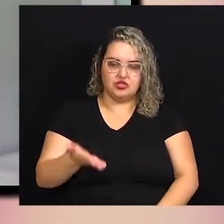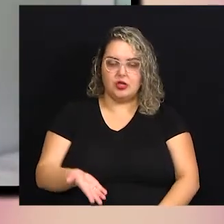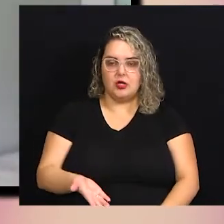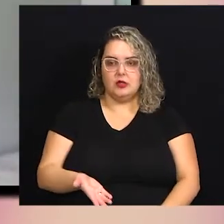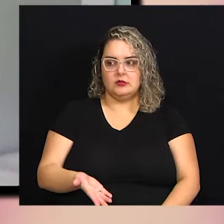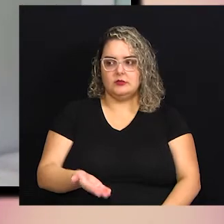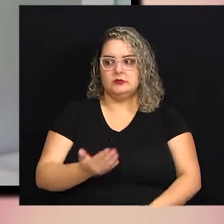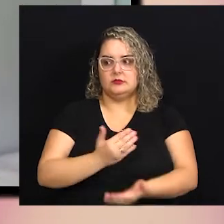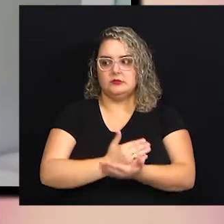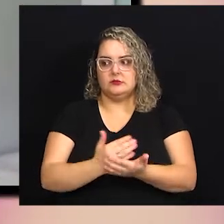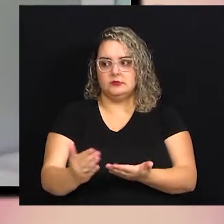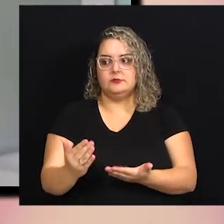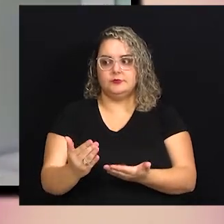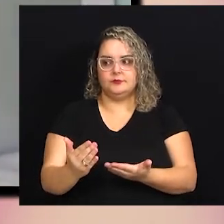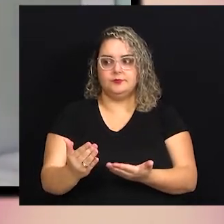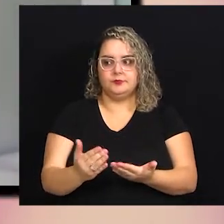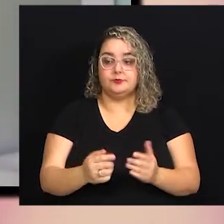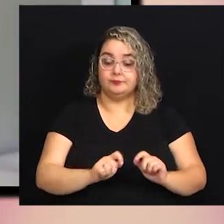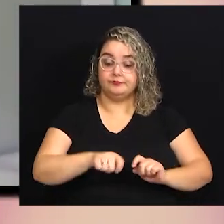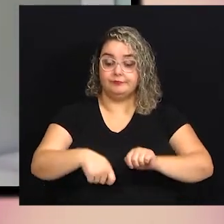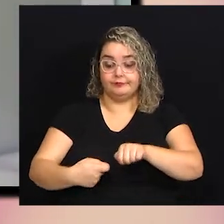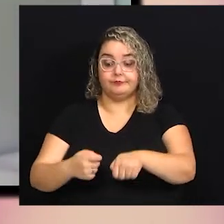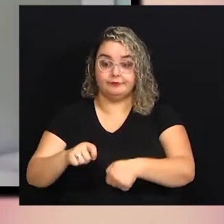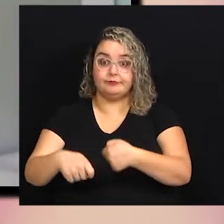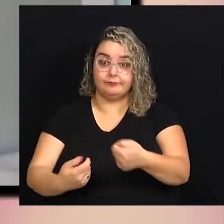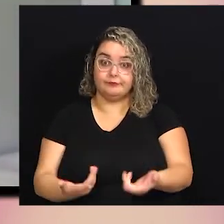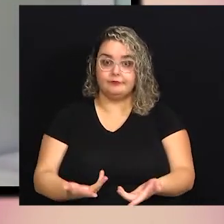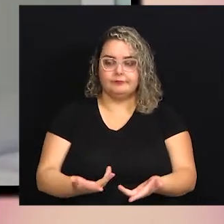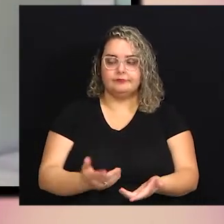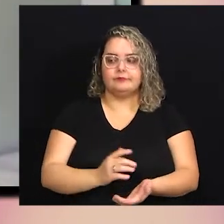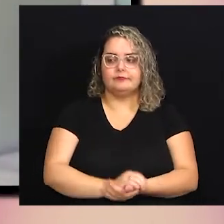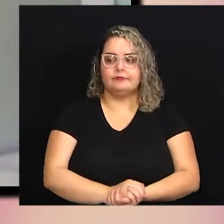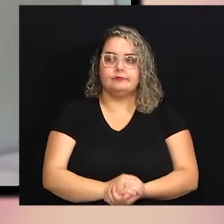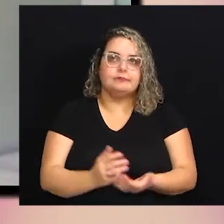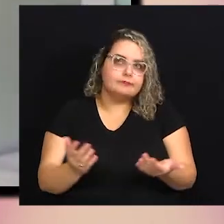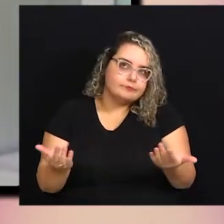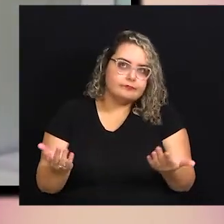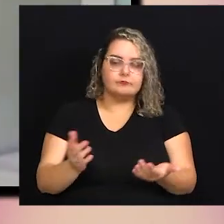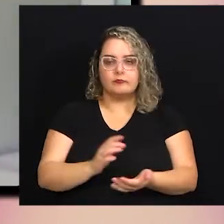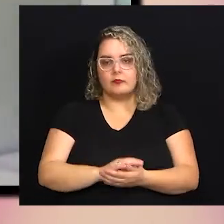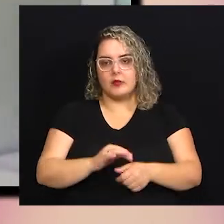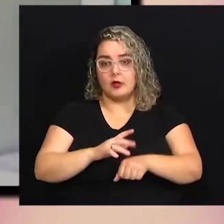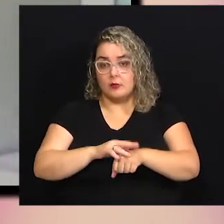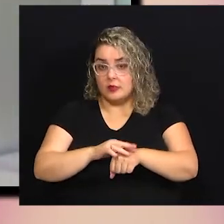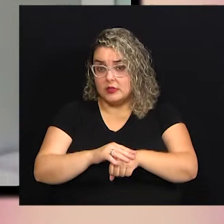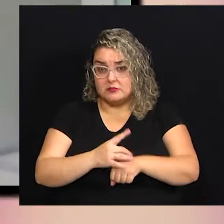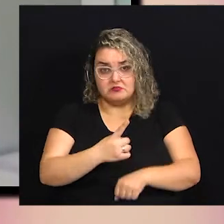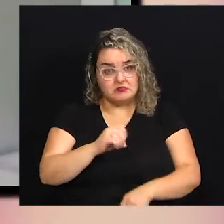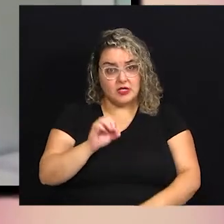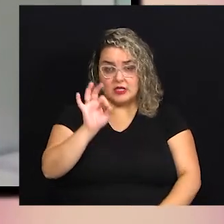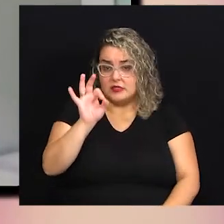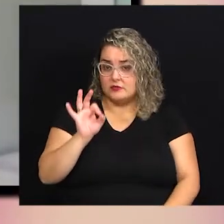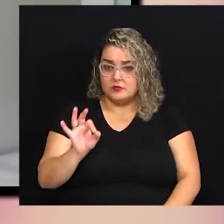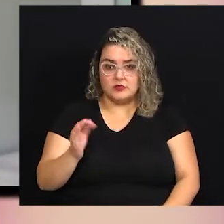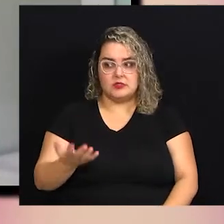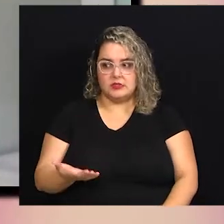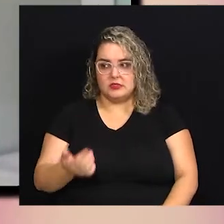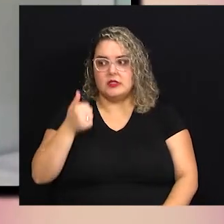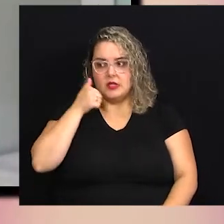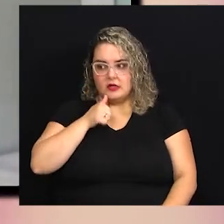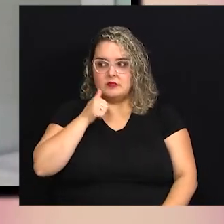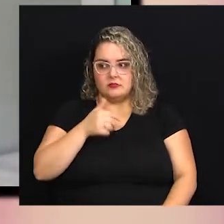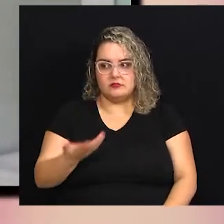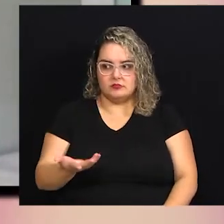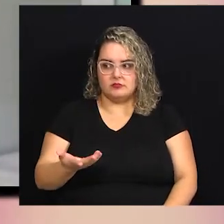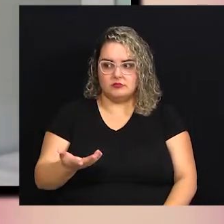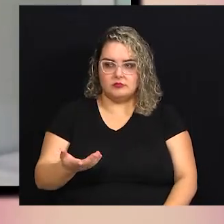já começam a nos dar indícios e pistas. Mas, assim, é uma doença que acomete 10%